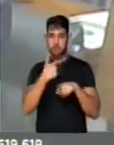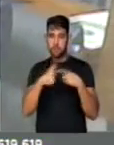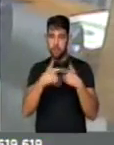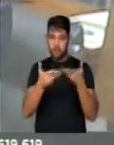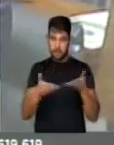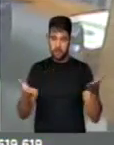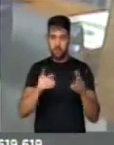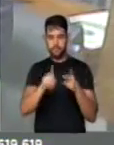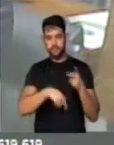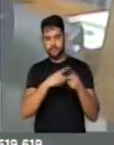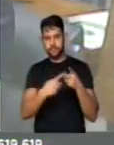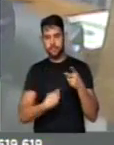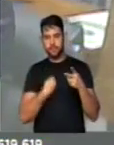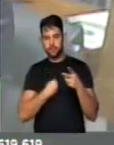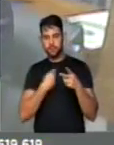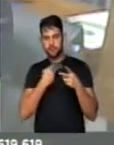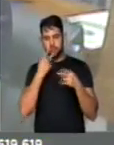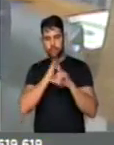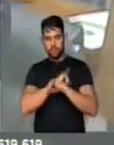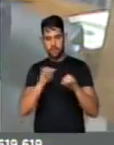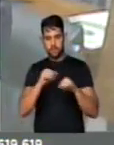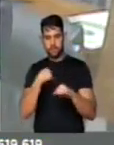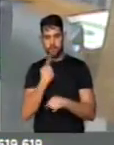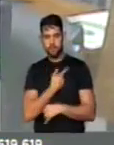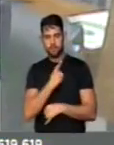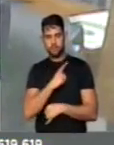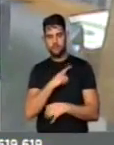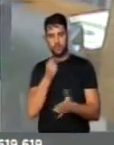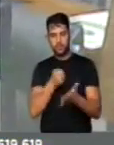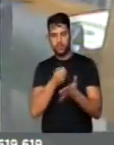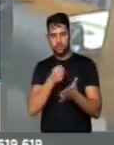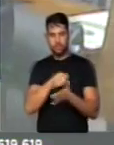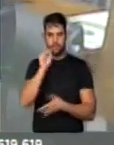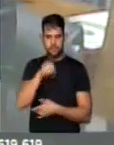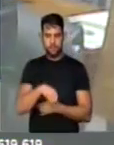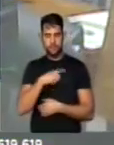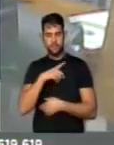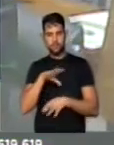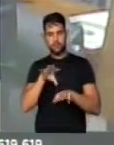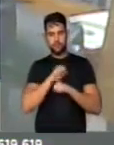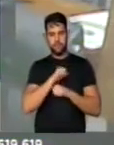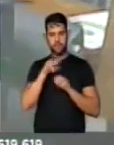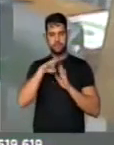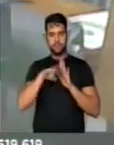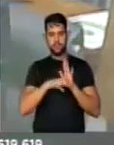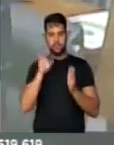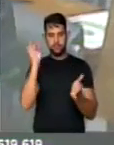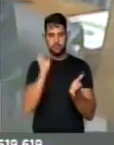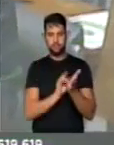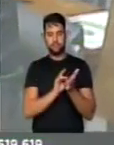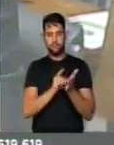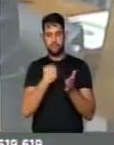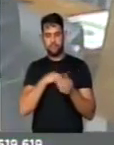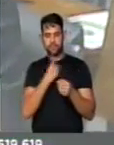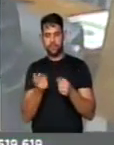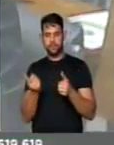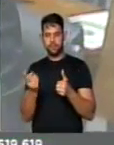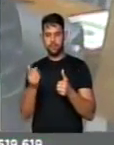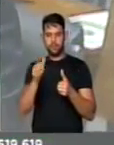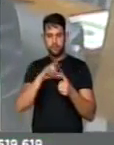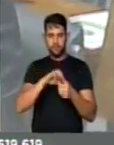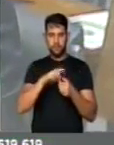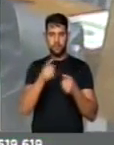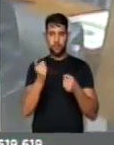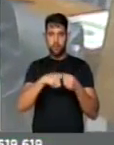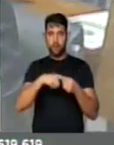na sequência, e aí é o que eu quero me referir, nós temos o dever, sim, de tomar as medidas adequadas para recolocar o país